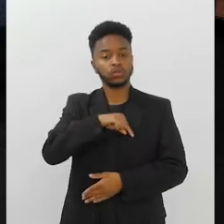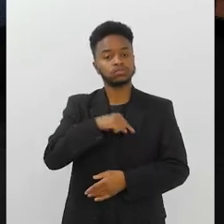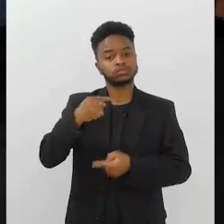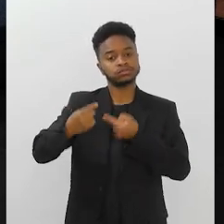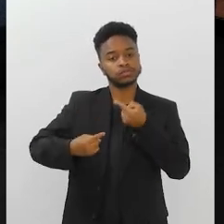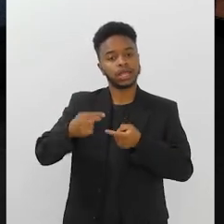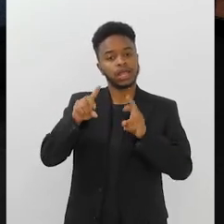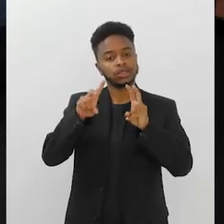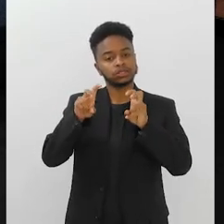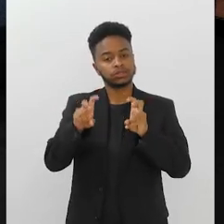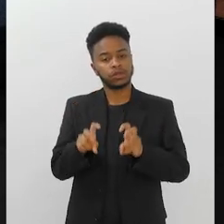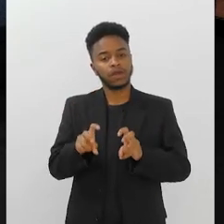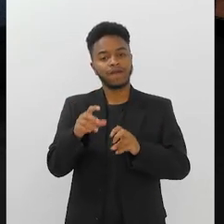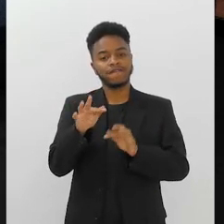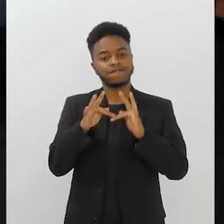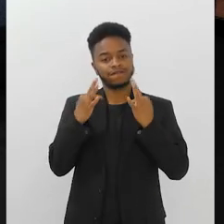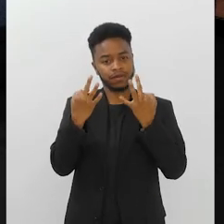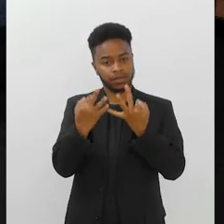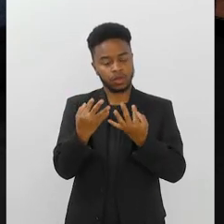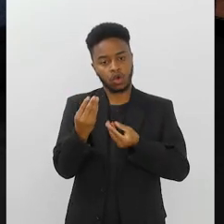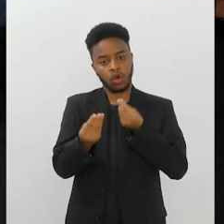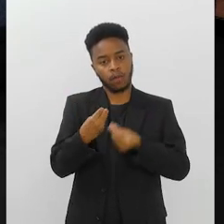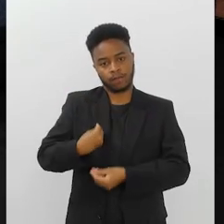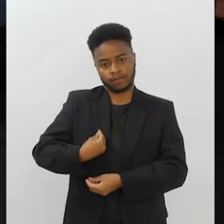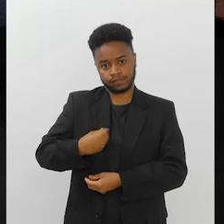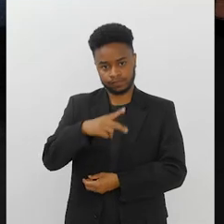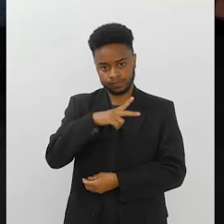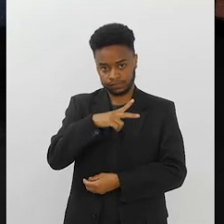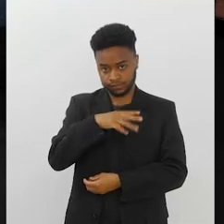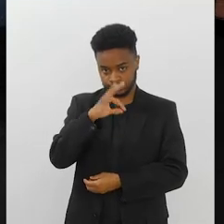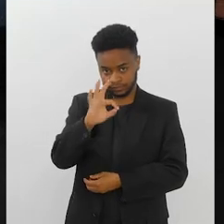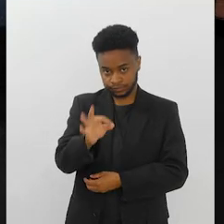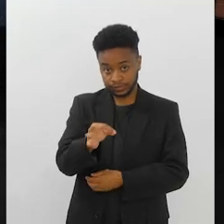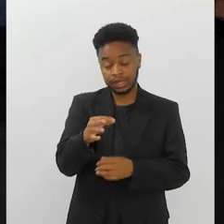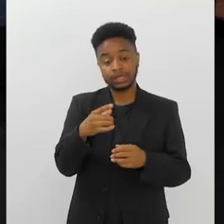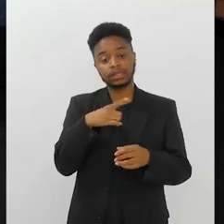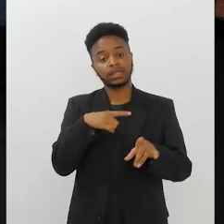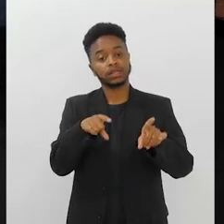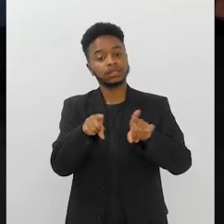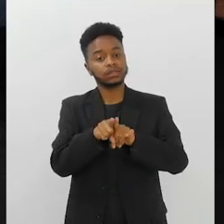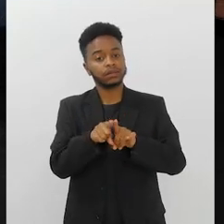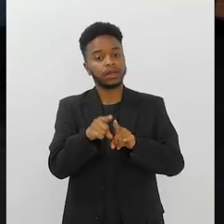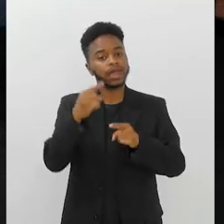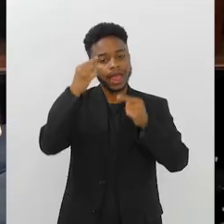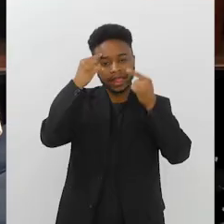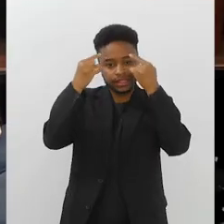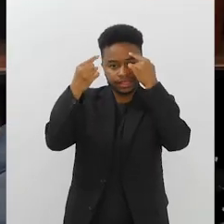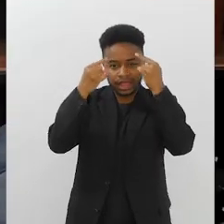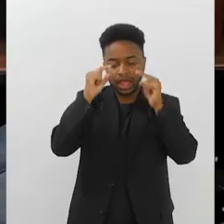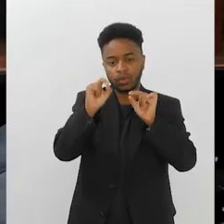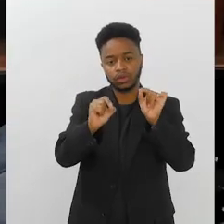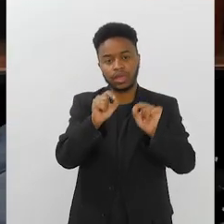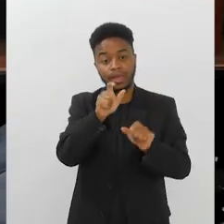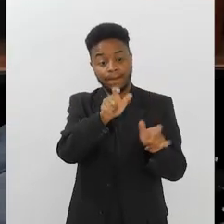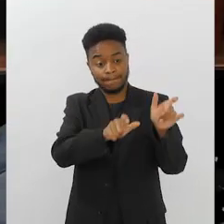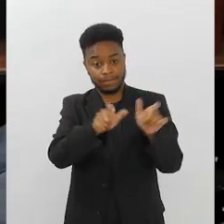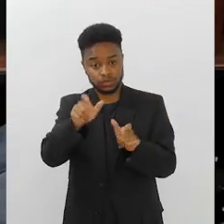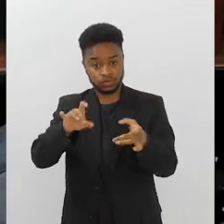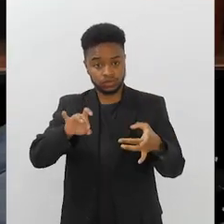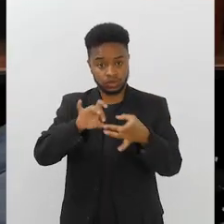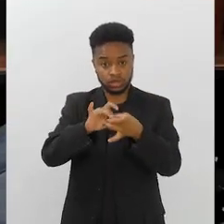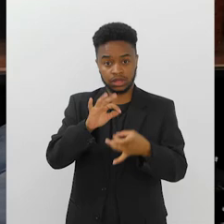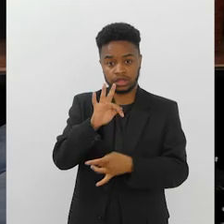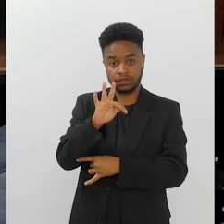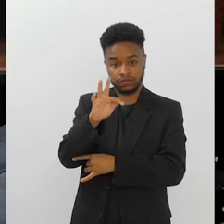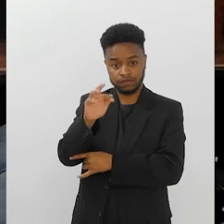então nessa área da família da vida particular existe também uma ideia de que as